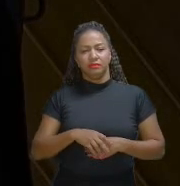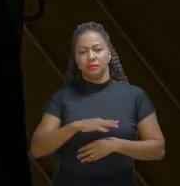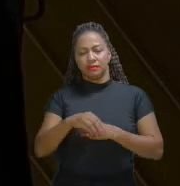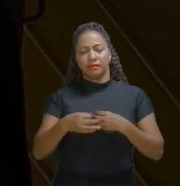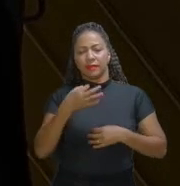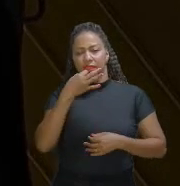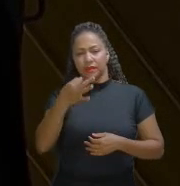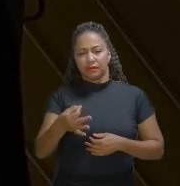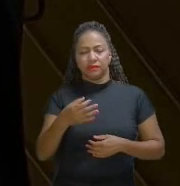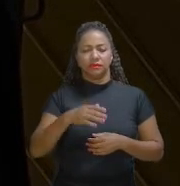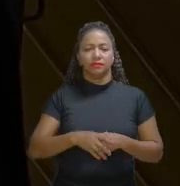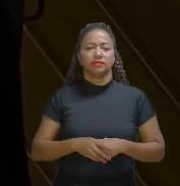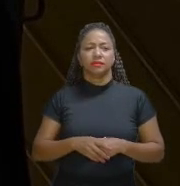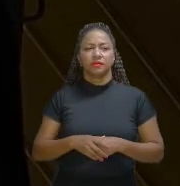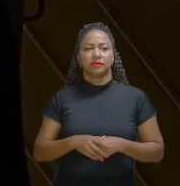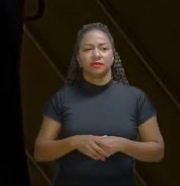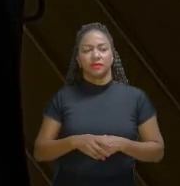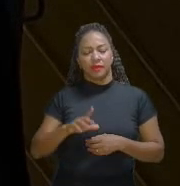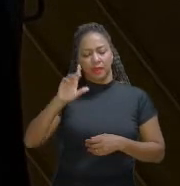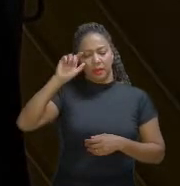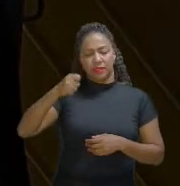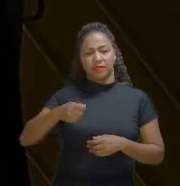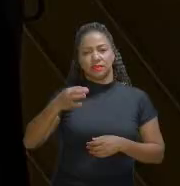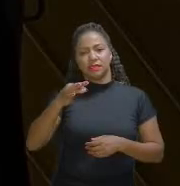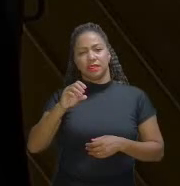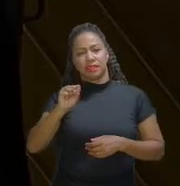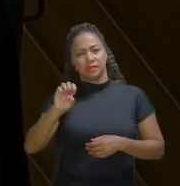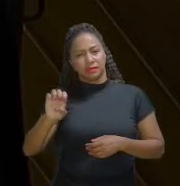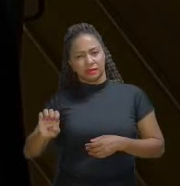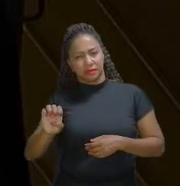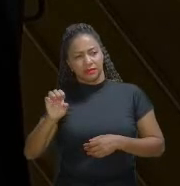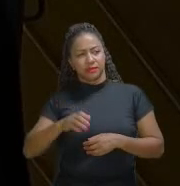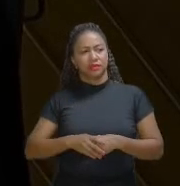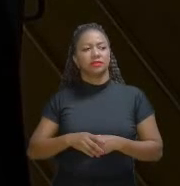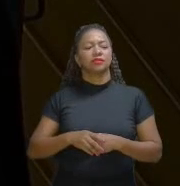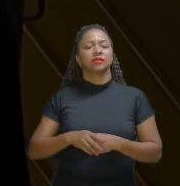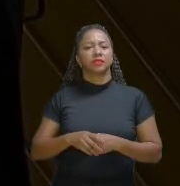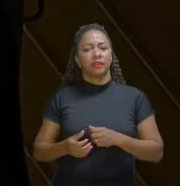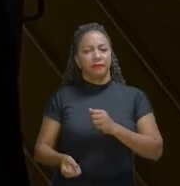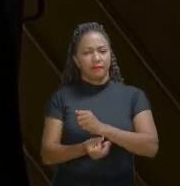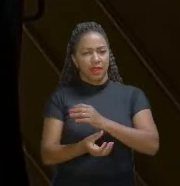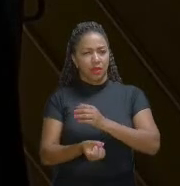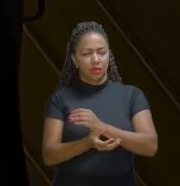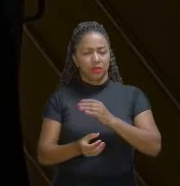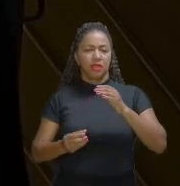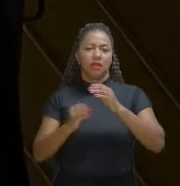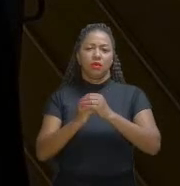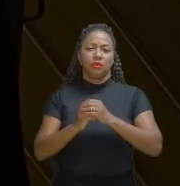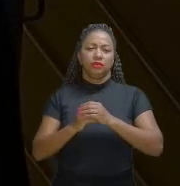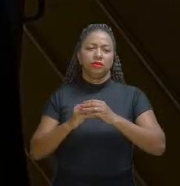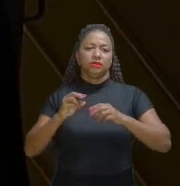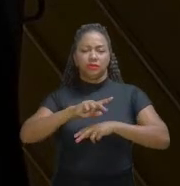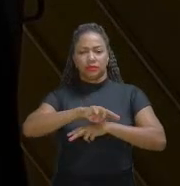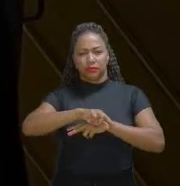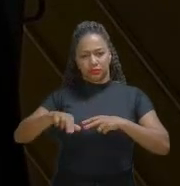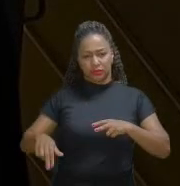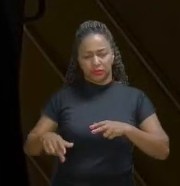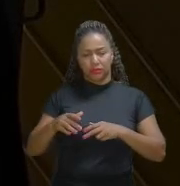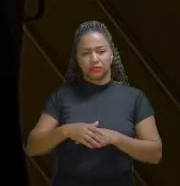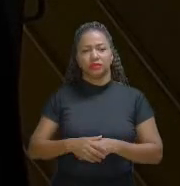73 do TSE, multicitada, considera como elementos caracterizadores da fraude à cota de gênero a prestação de contas